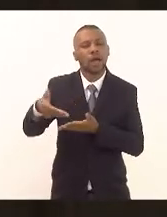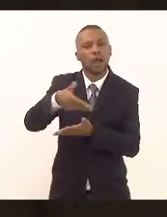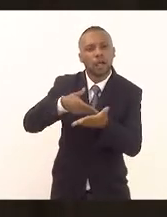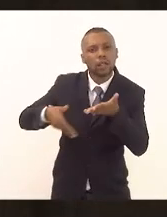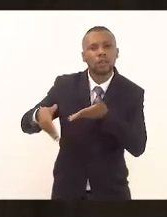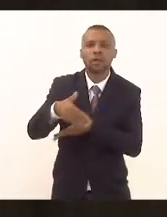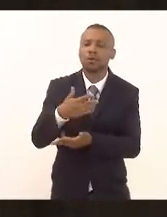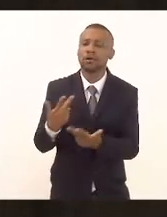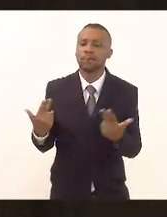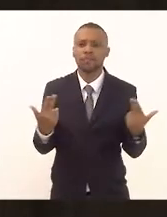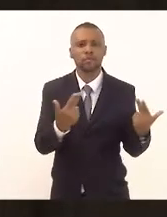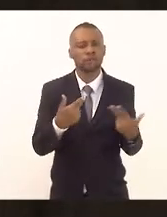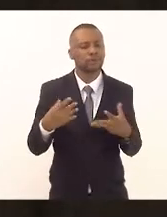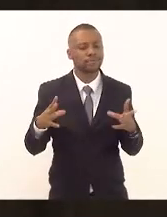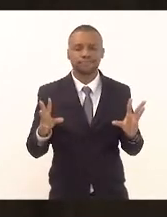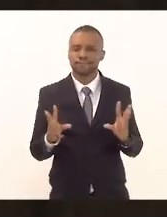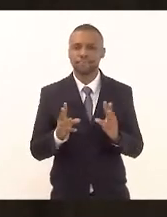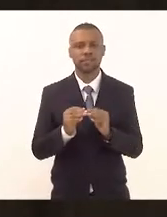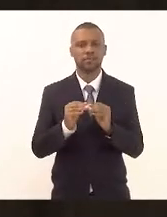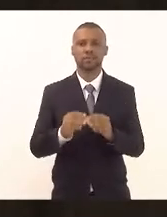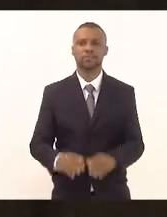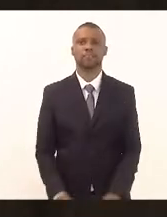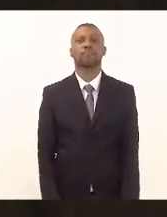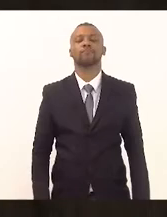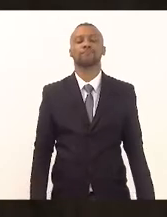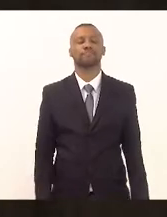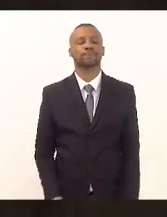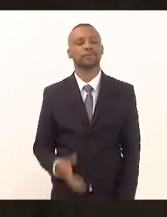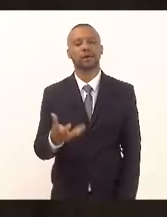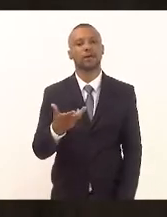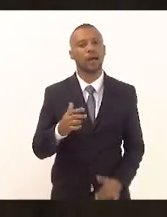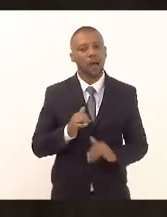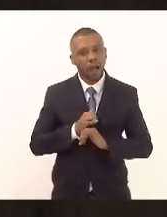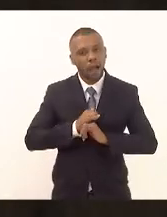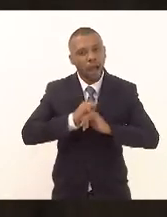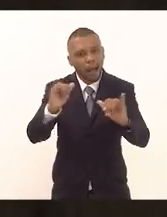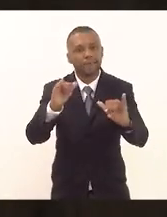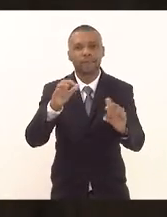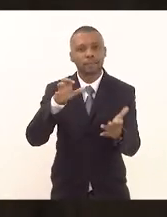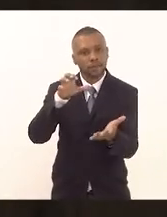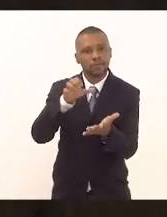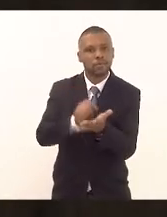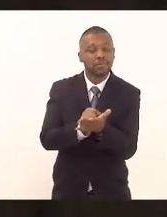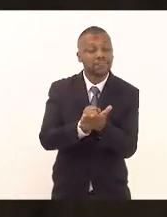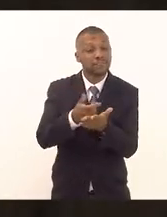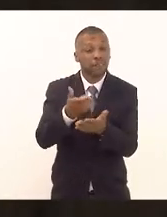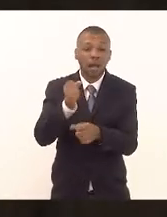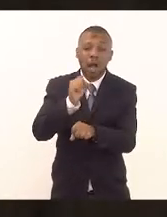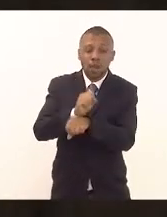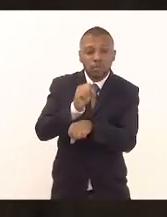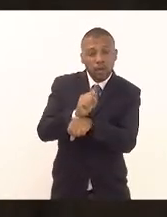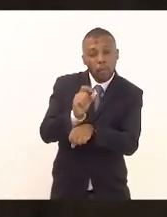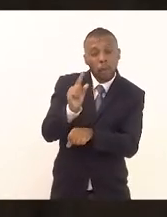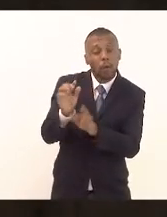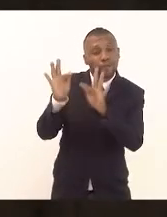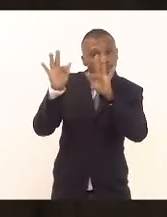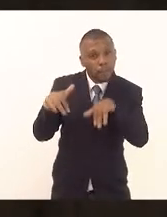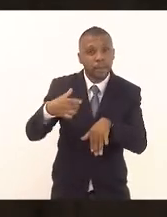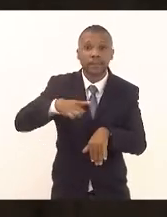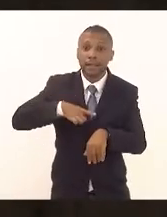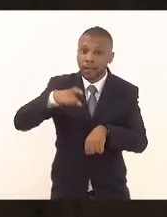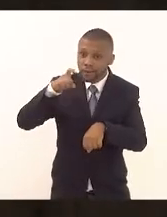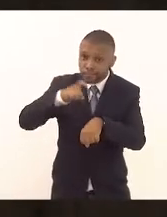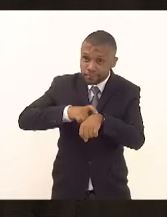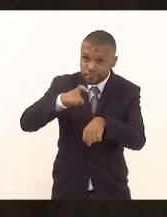Então, é isso daí. Queria fazer essa comunicação. Esperei um pouco para ter o maior número